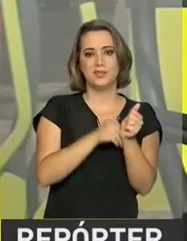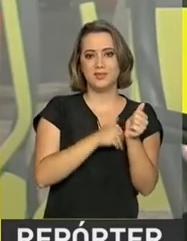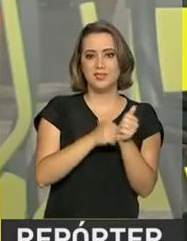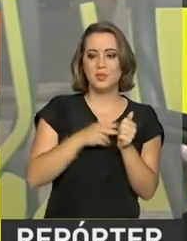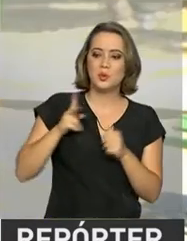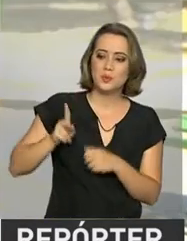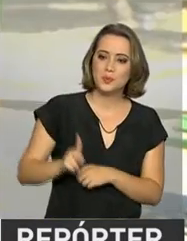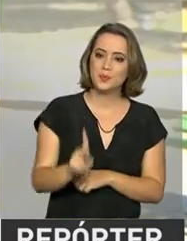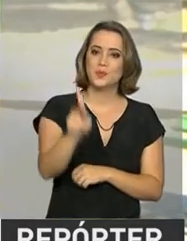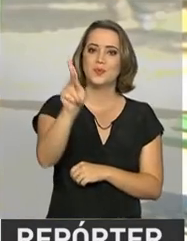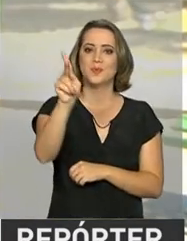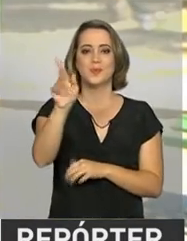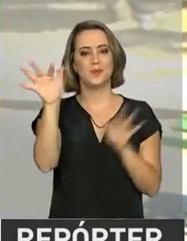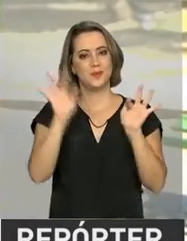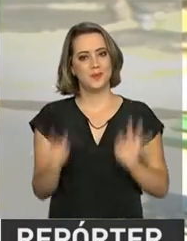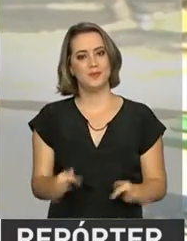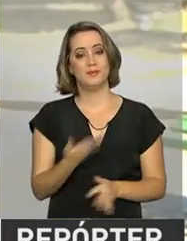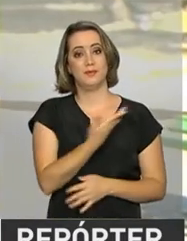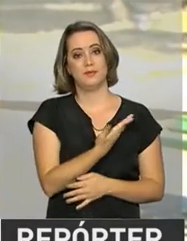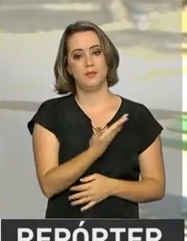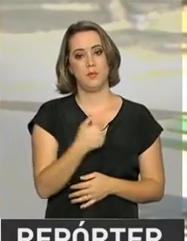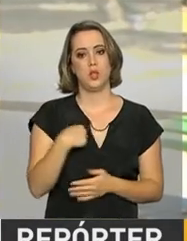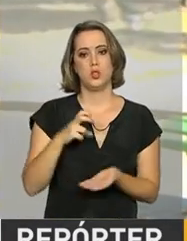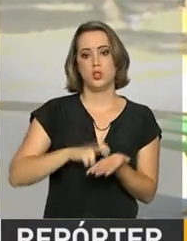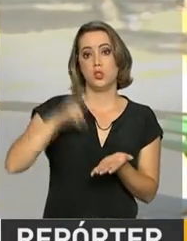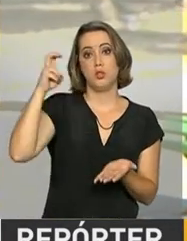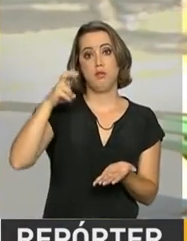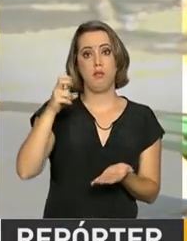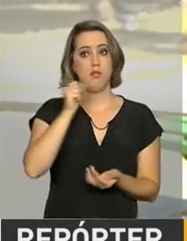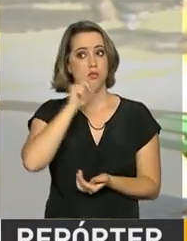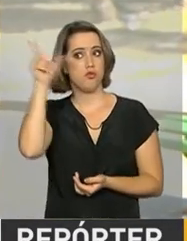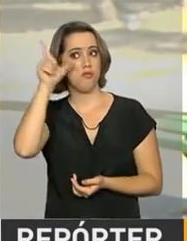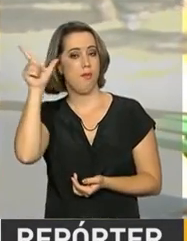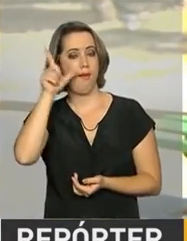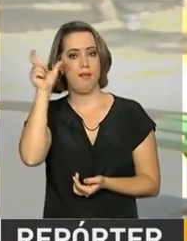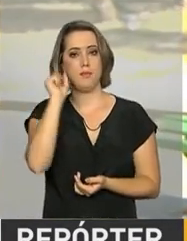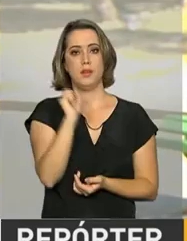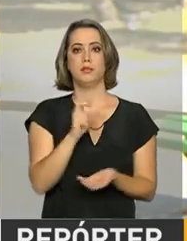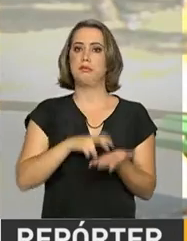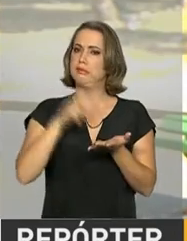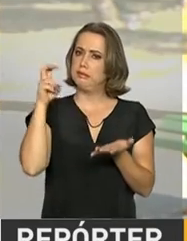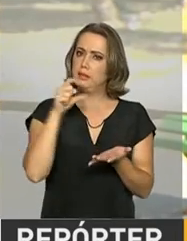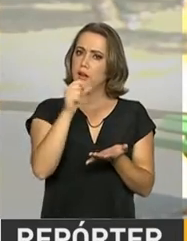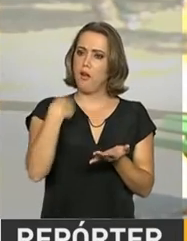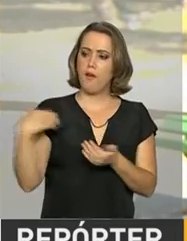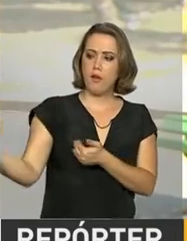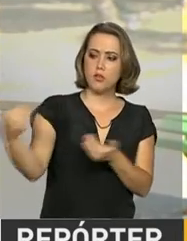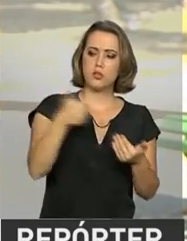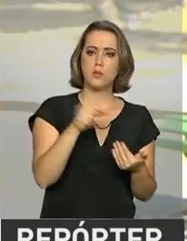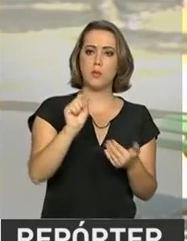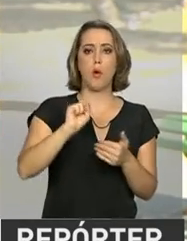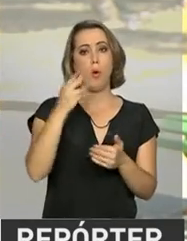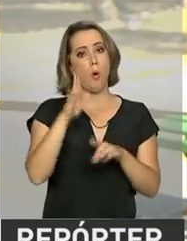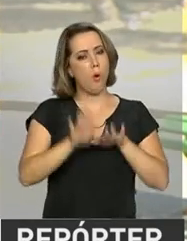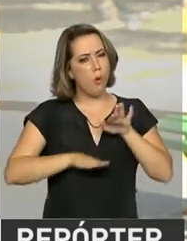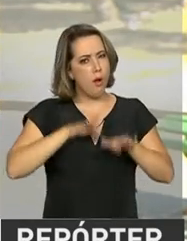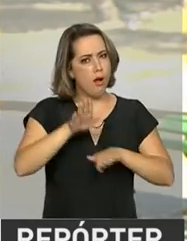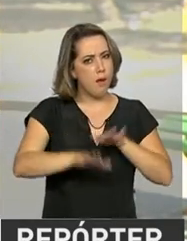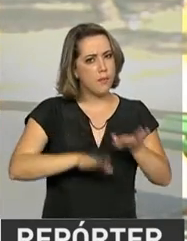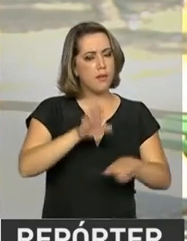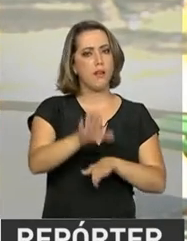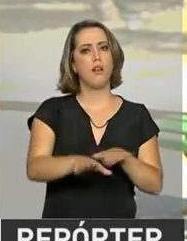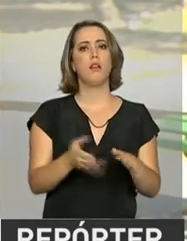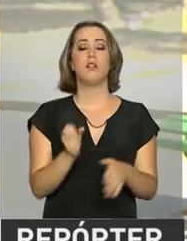dispostas a gente acorda de manhã lógico ea gente vem pra cá ou então faz caminhada não é porque